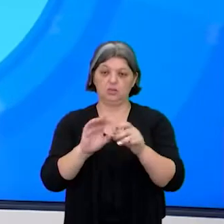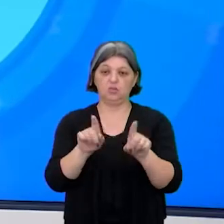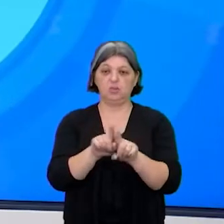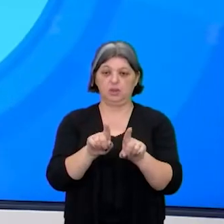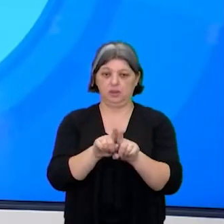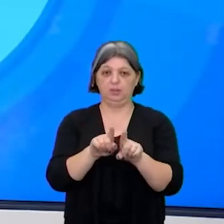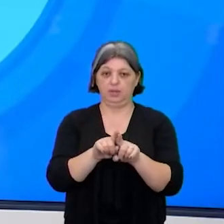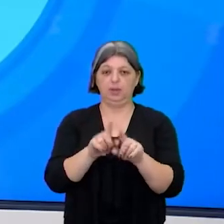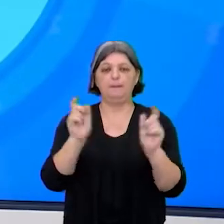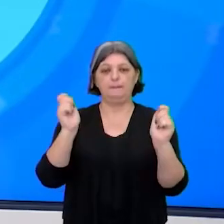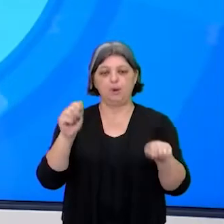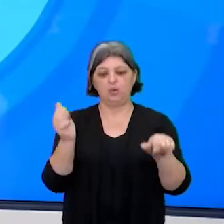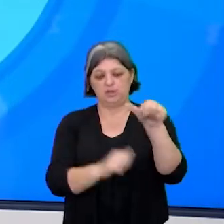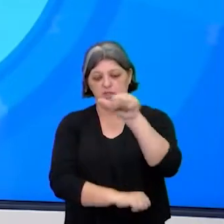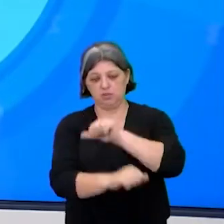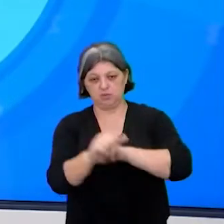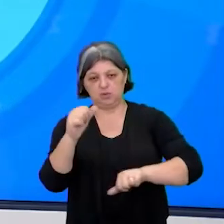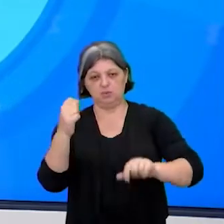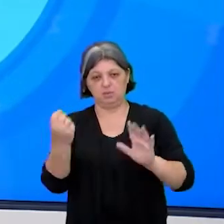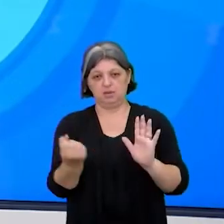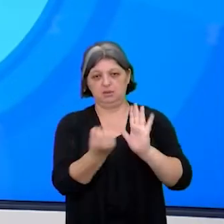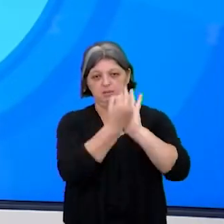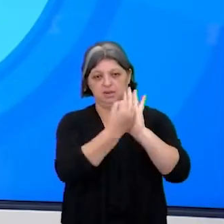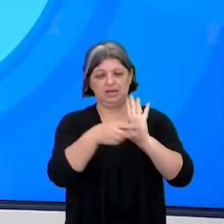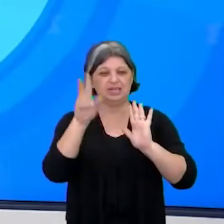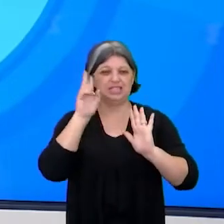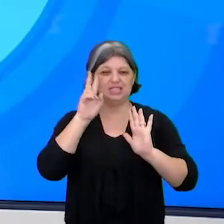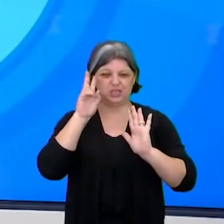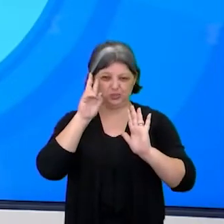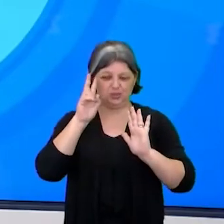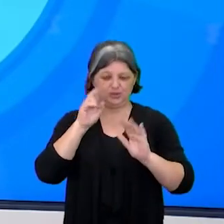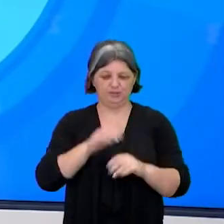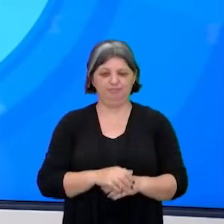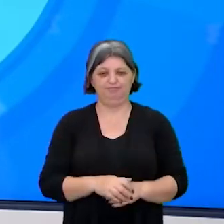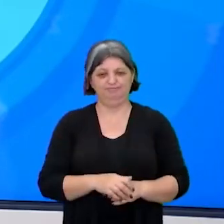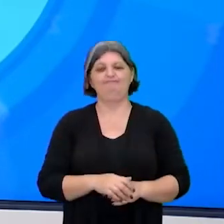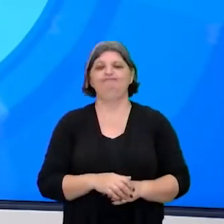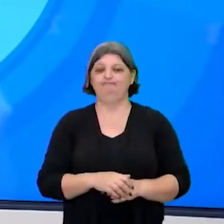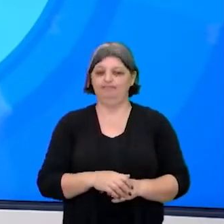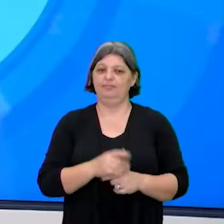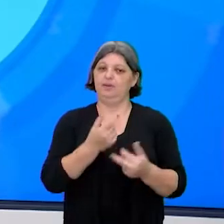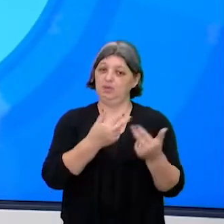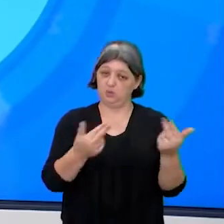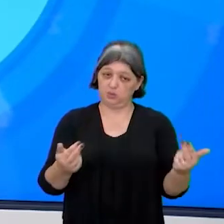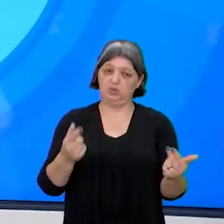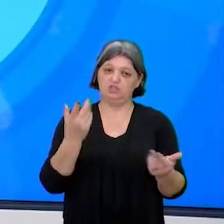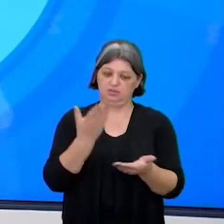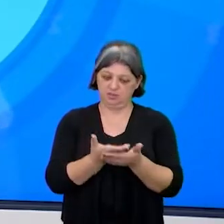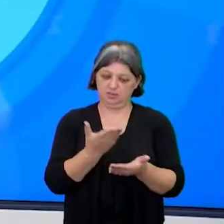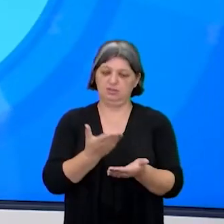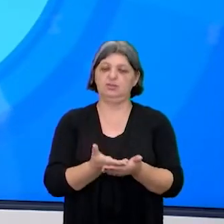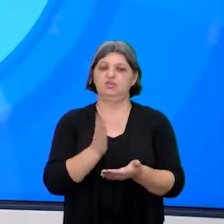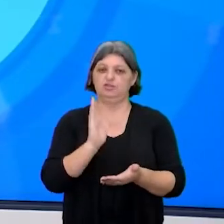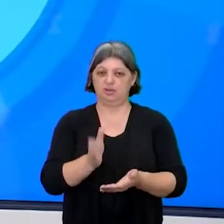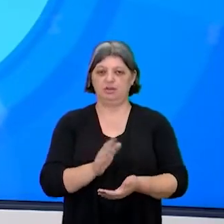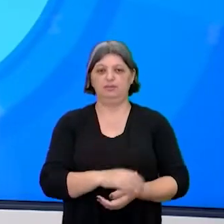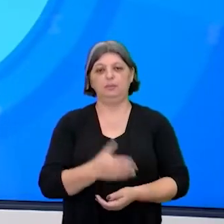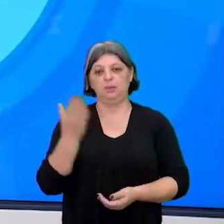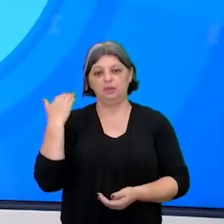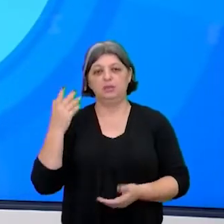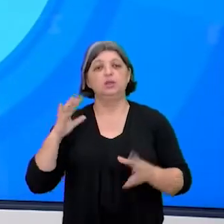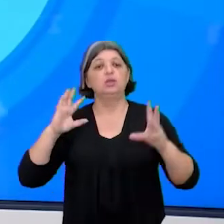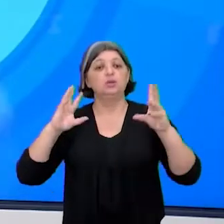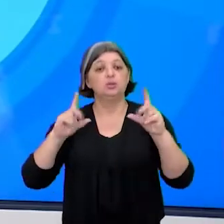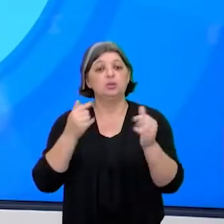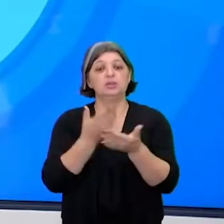pode virar um patrimônio? Então, foram essas as questões que nós trabalhamos aí. E para relembrar, em todas as aulas nós